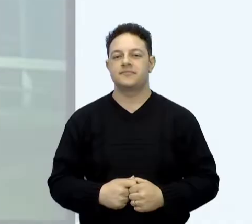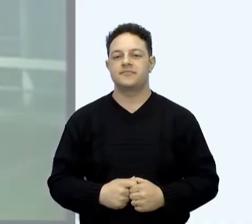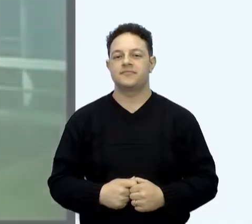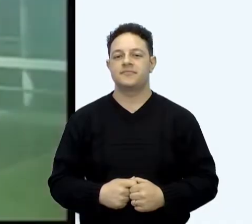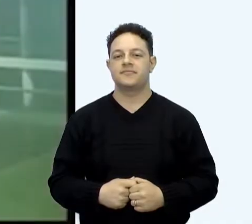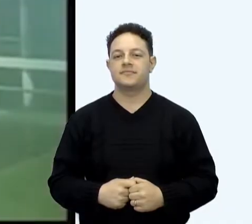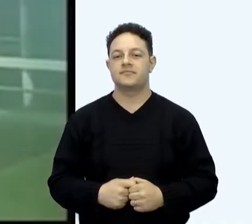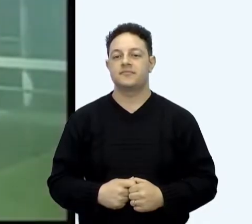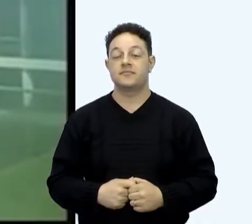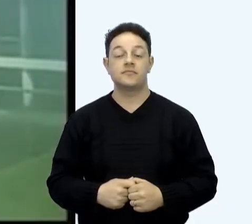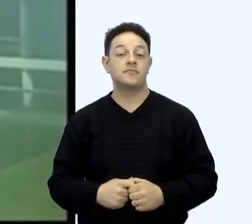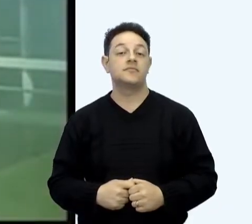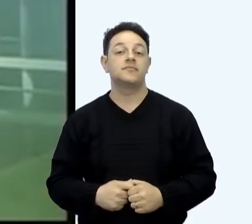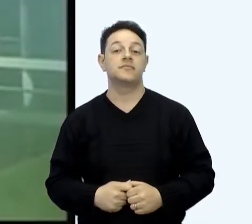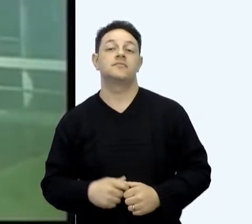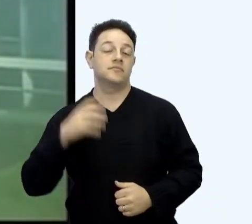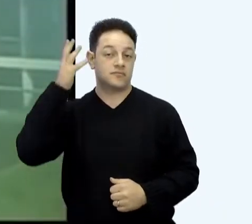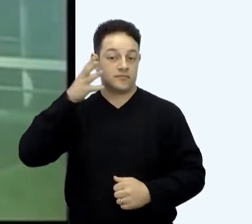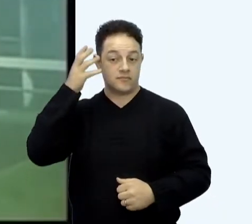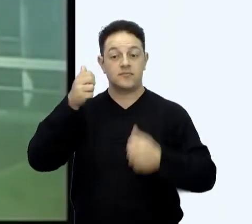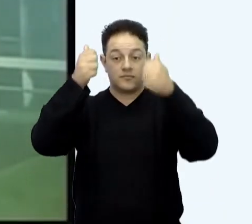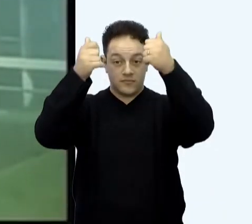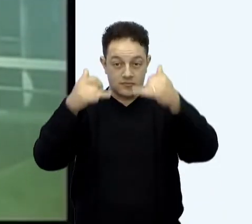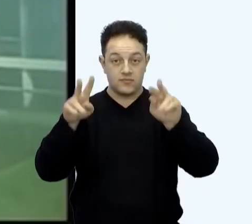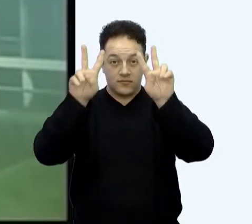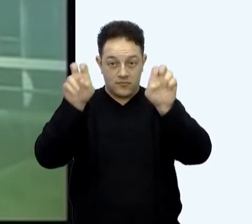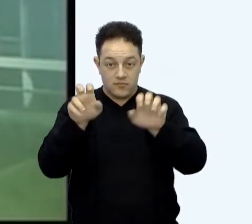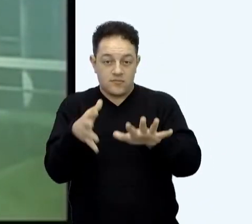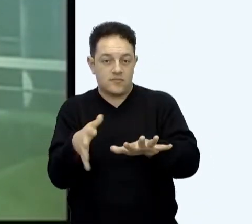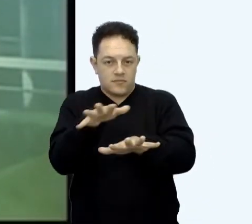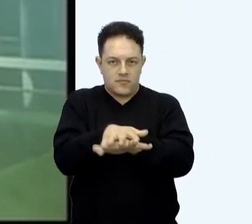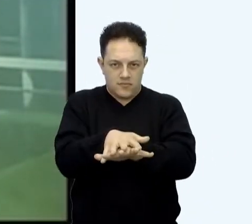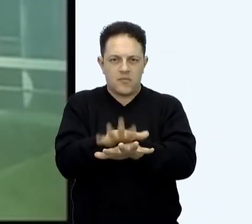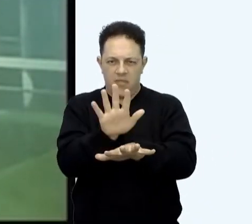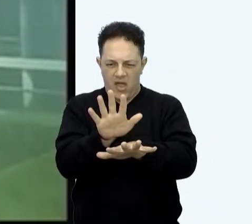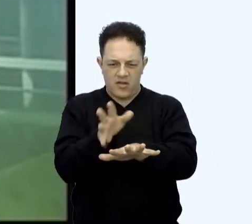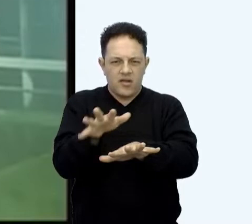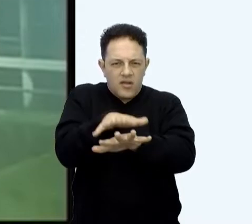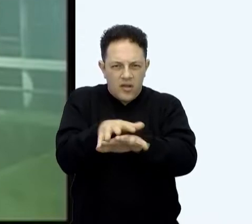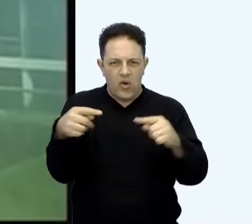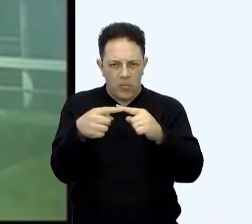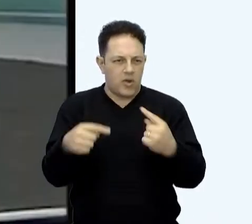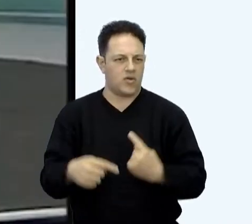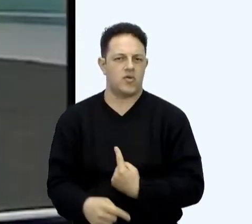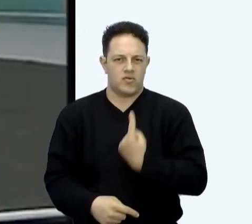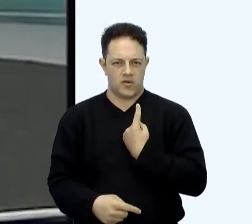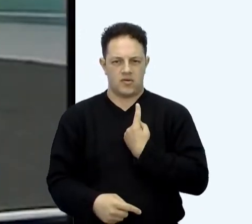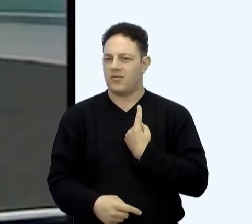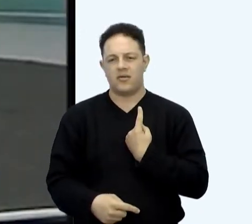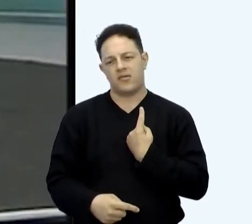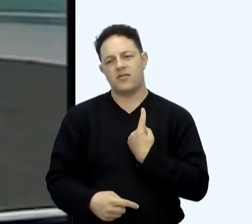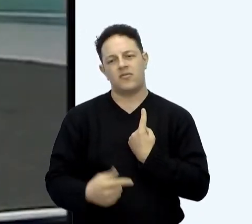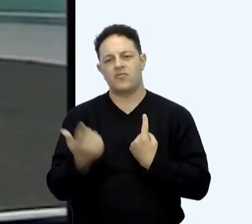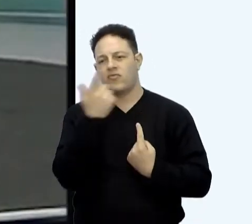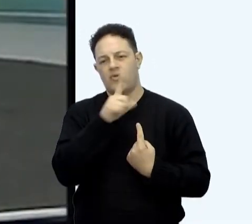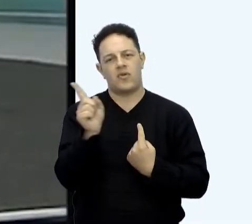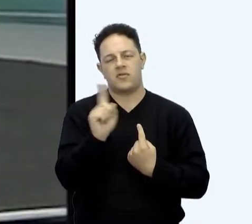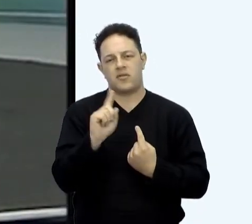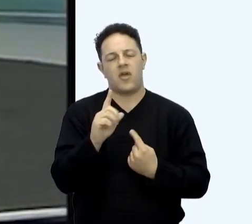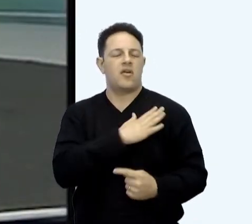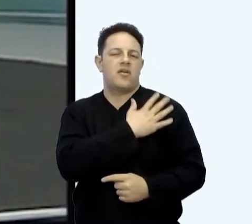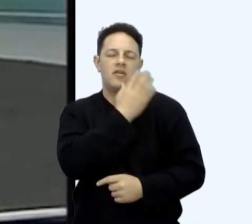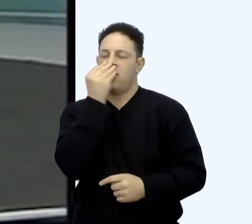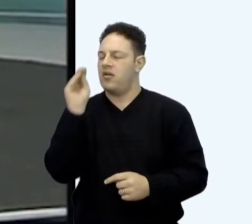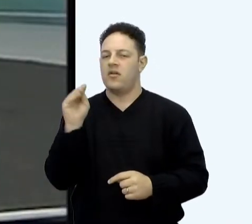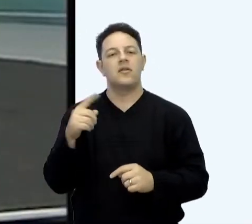O discurso chamado de inclusivo, sozinho, não é capaz de vencer o racismo. O outro olhar de hoje